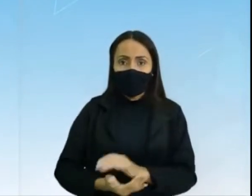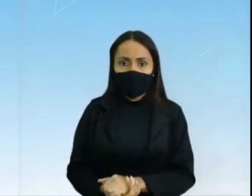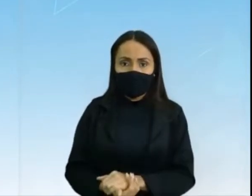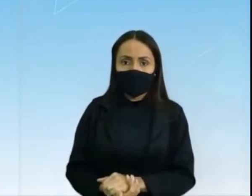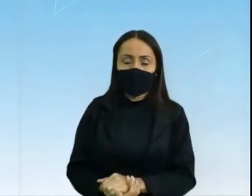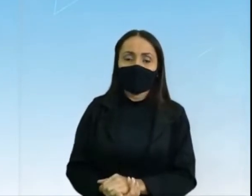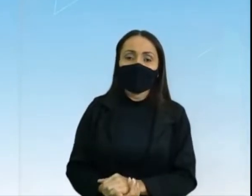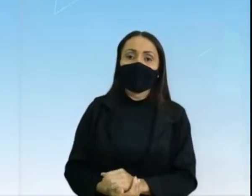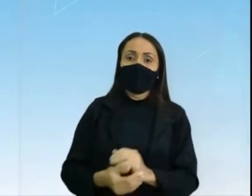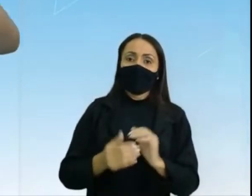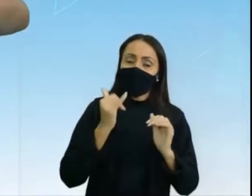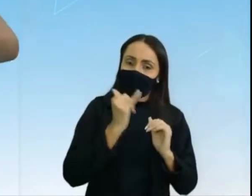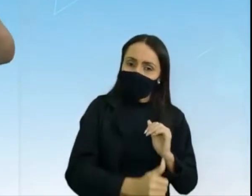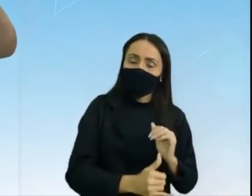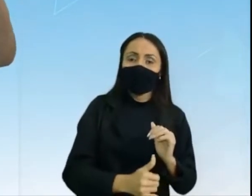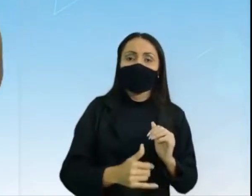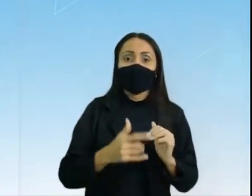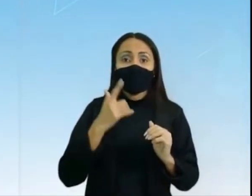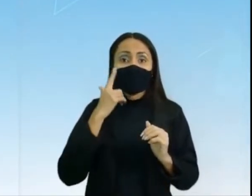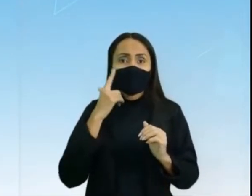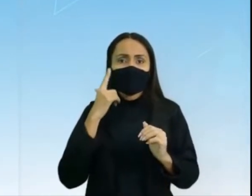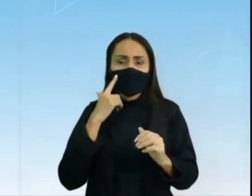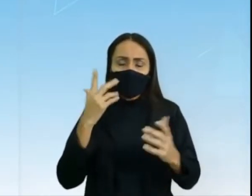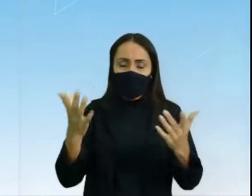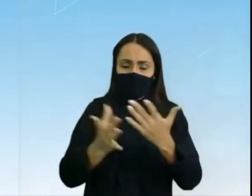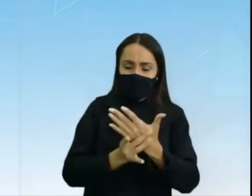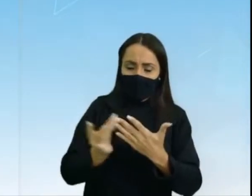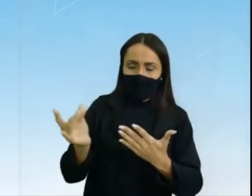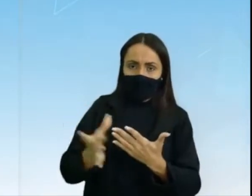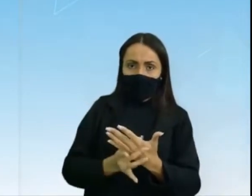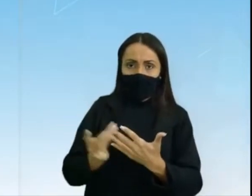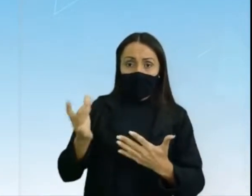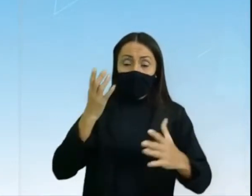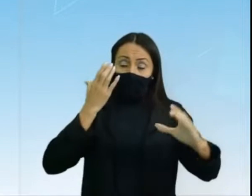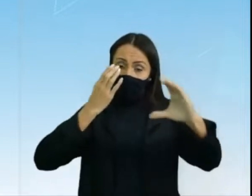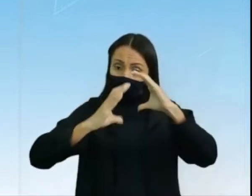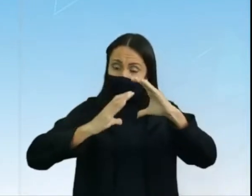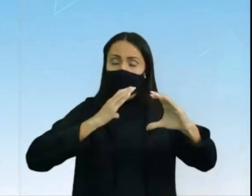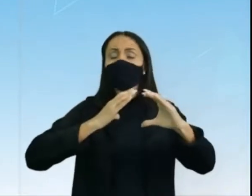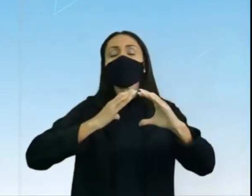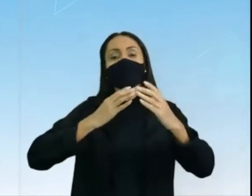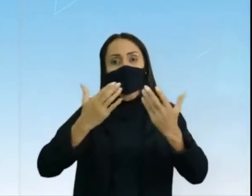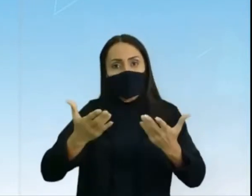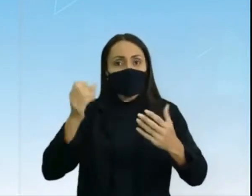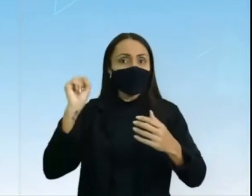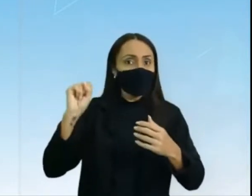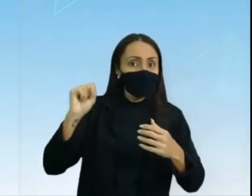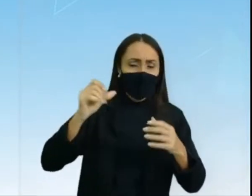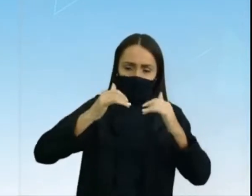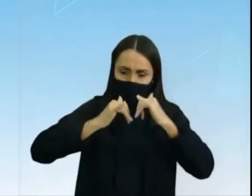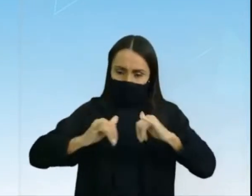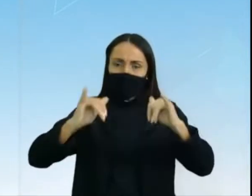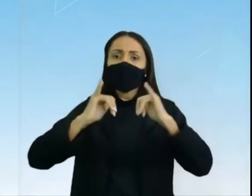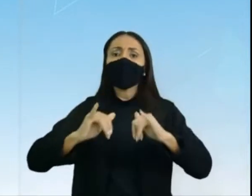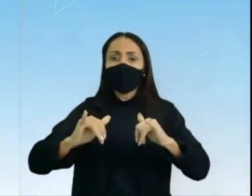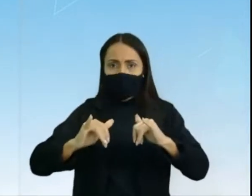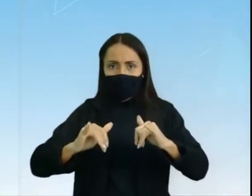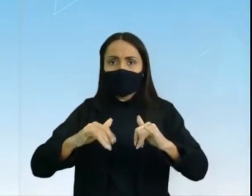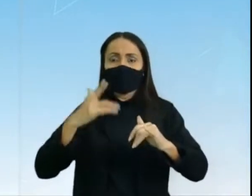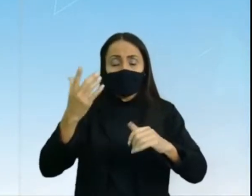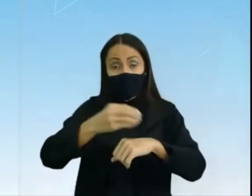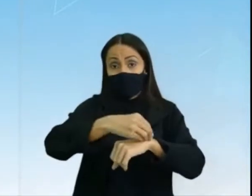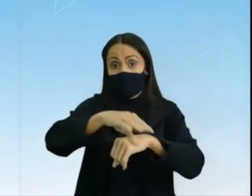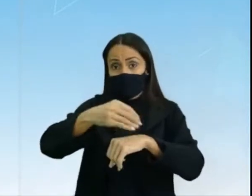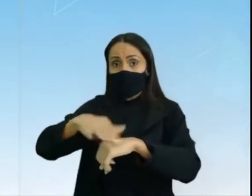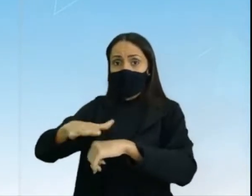e o semiótico, esse aparato comunicativo, eles informam, certo? Eles comunicam, eles transmitem